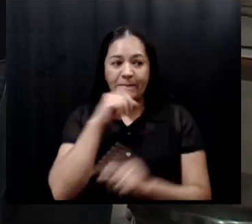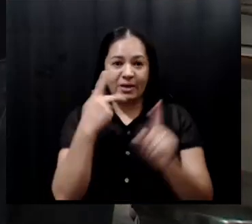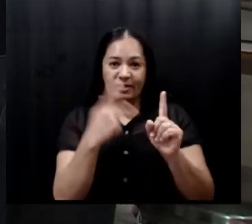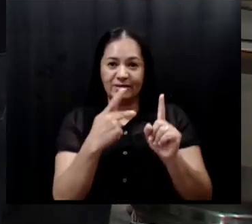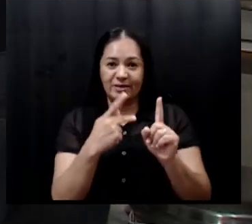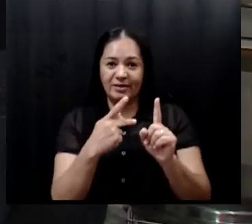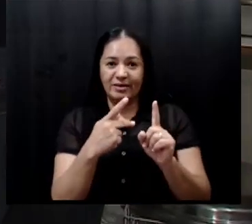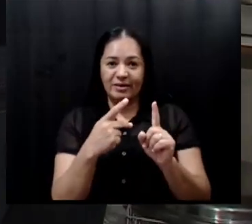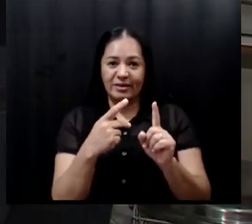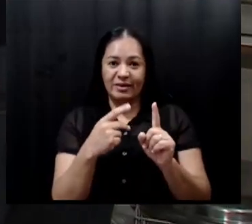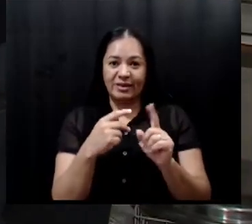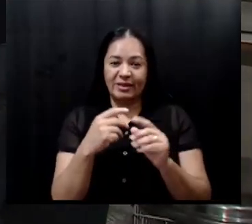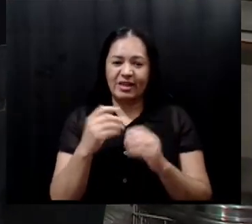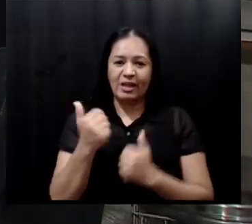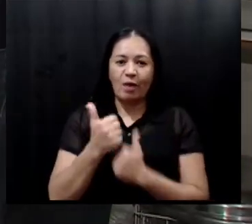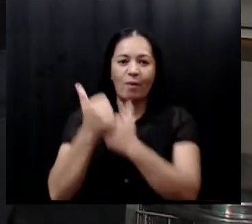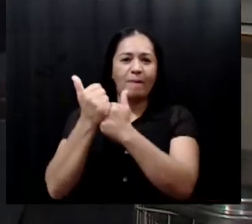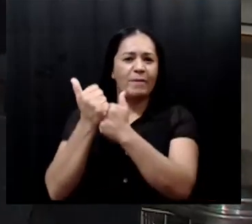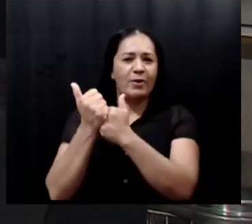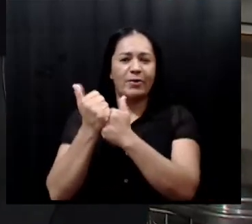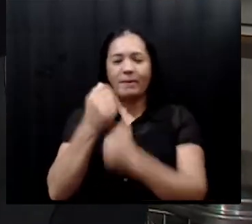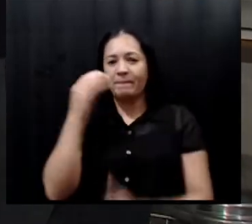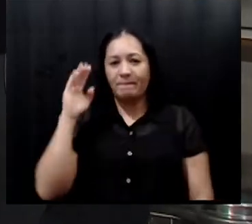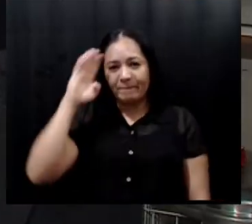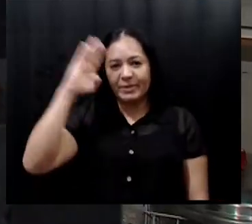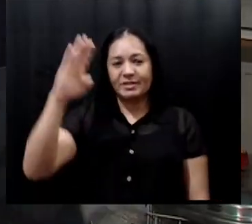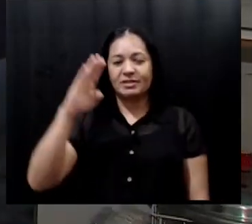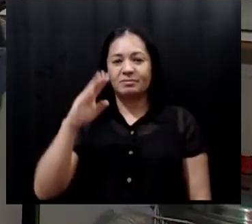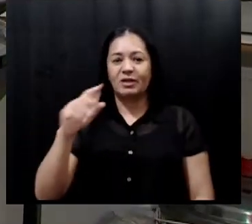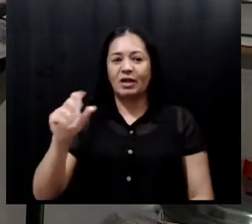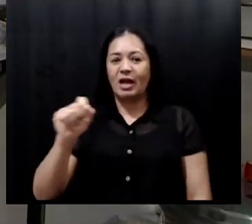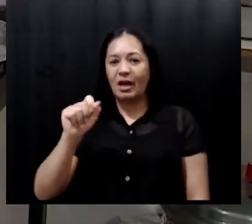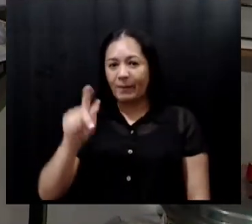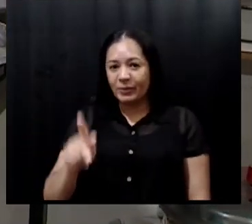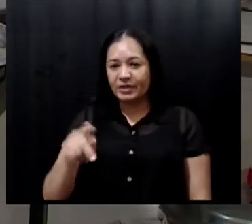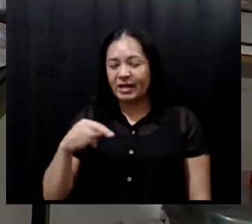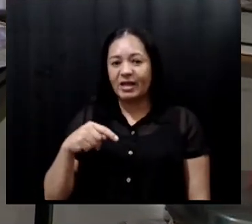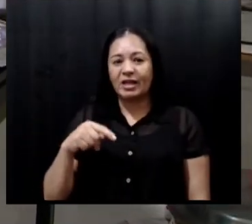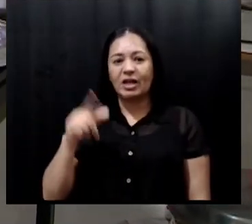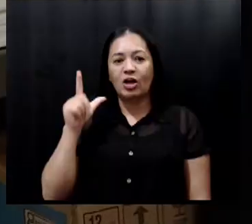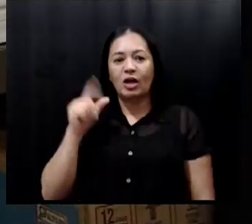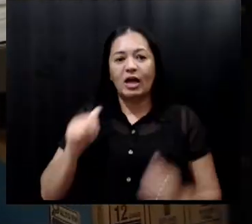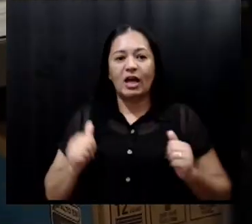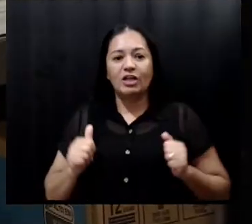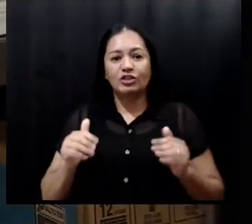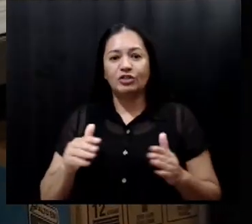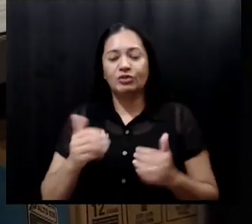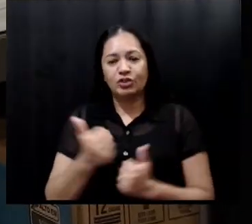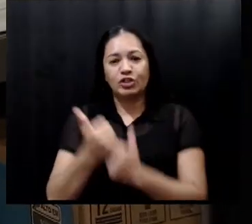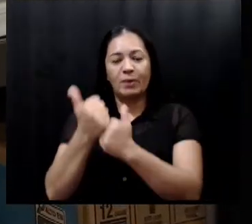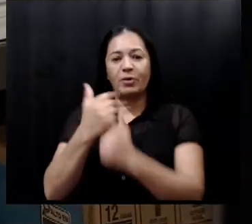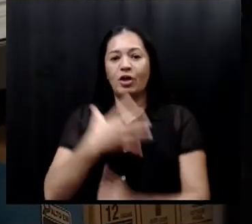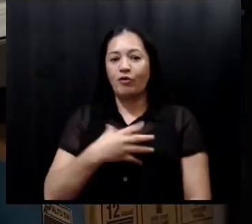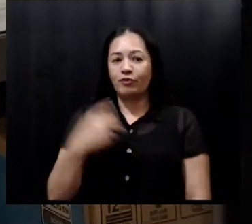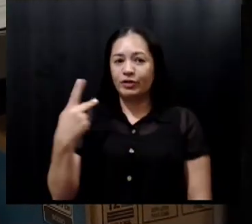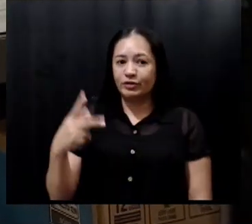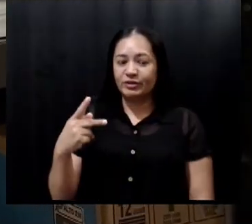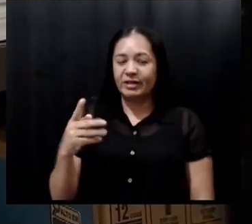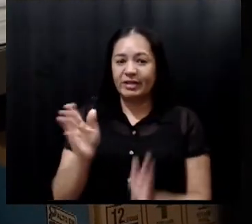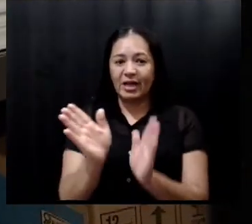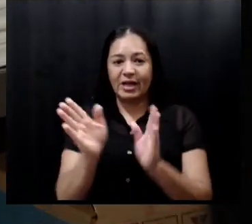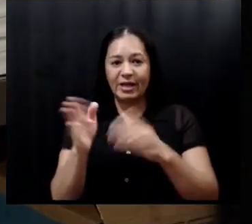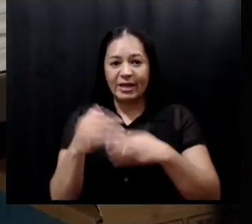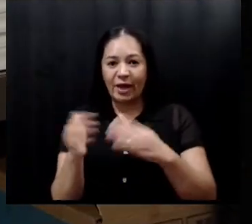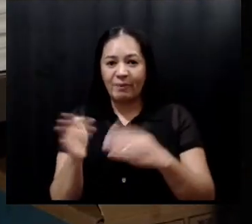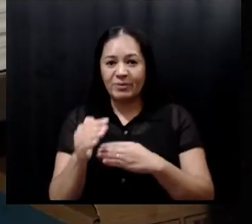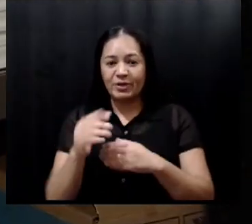do empreendedor. Na aposentadoria, ela teve a iniciativa de apoiar o filho. E a marmitaria virou negócio